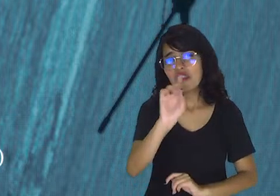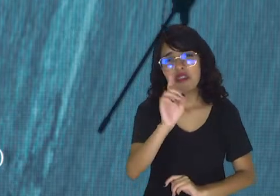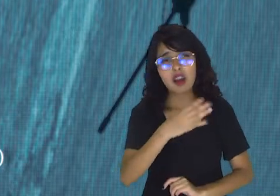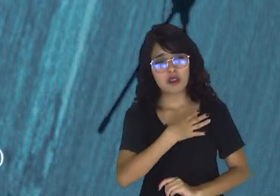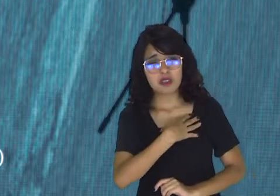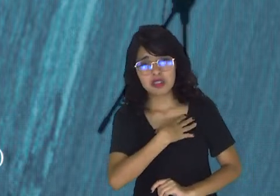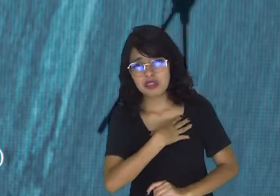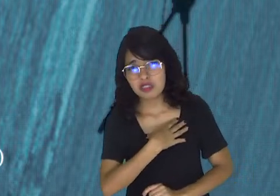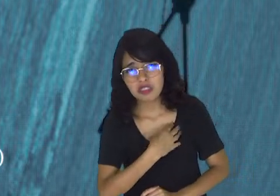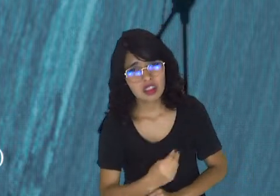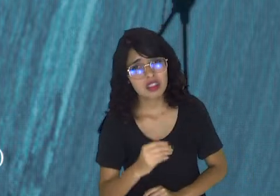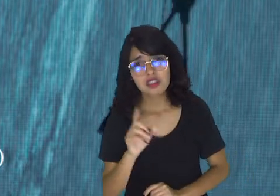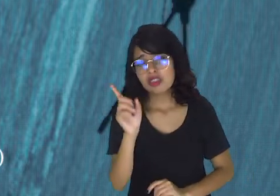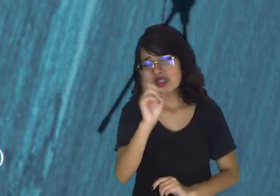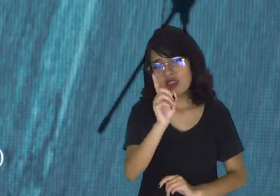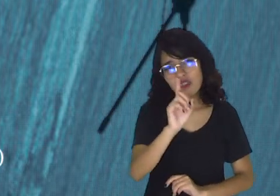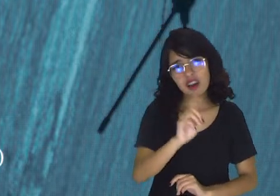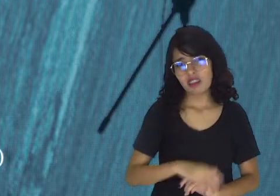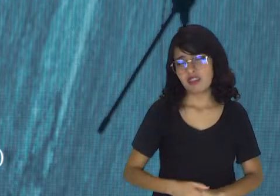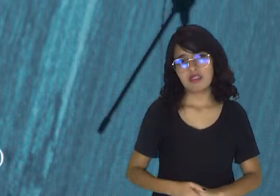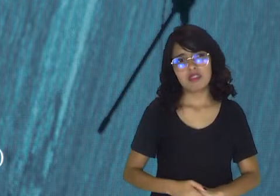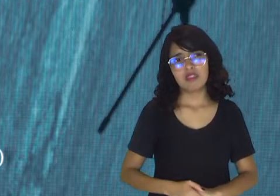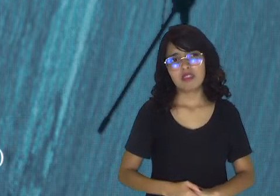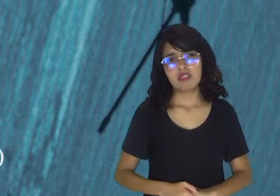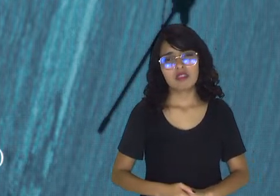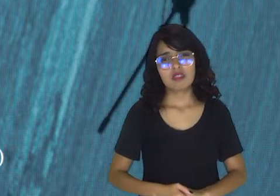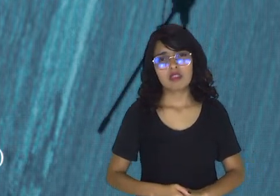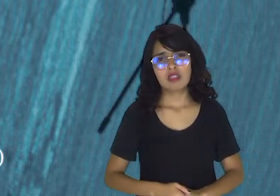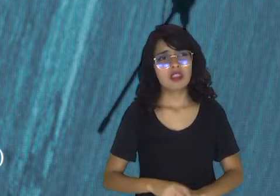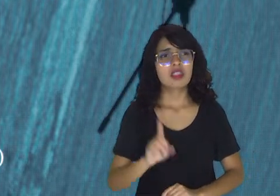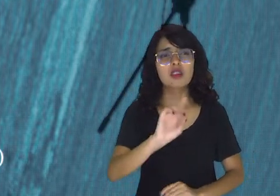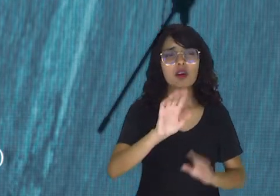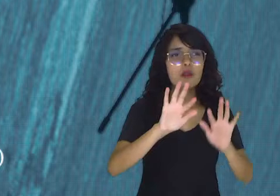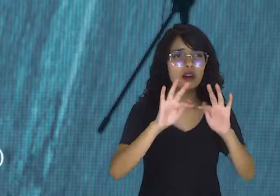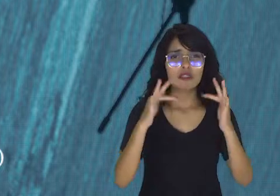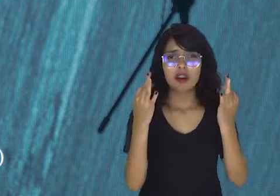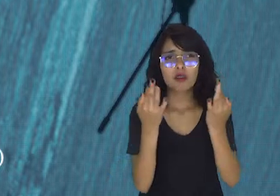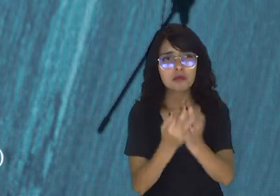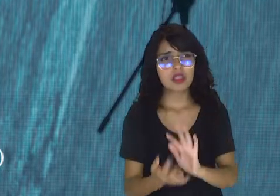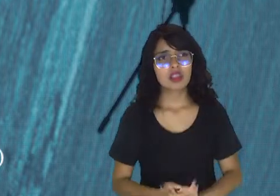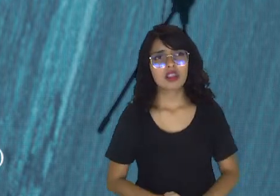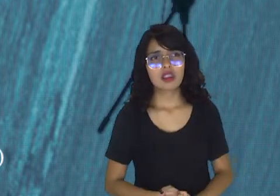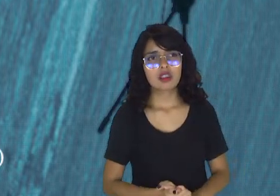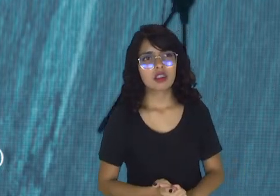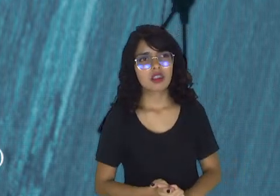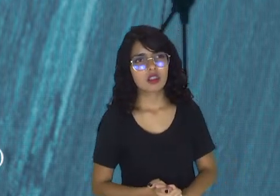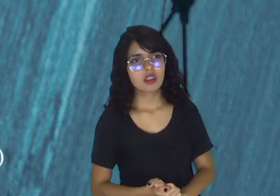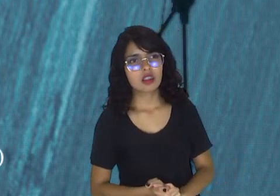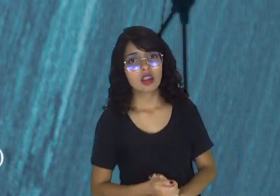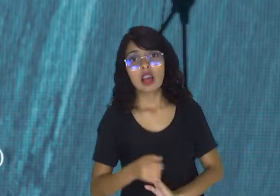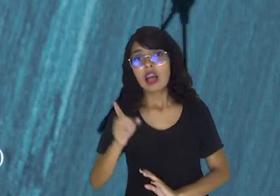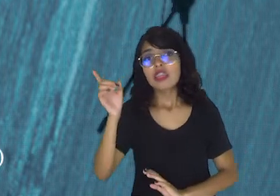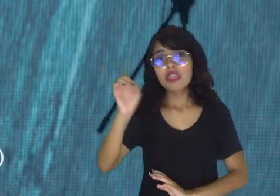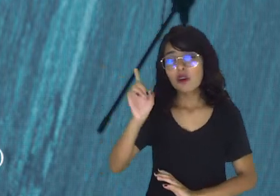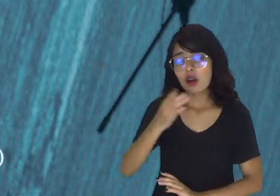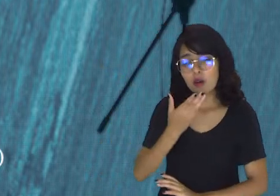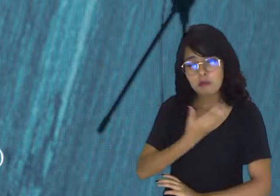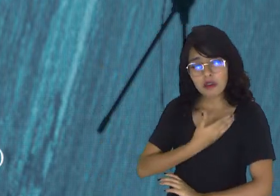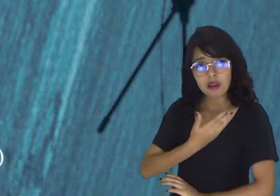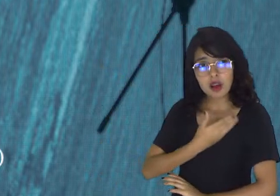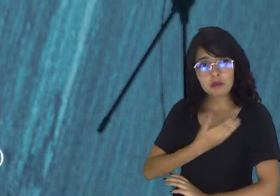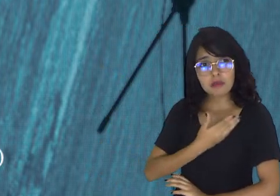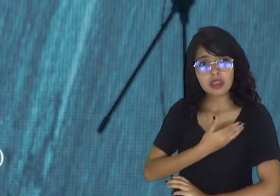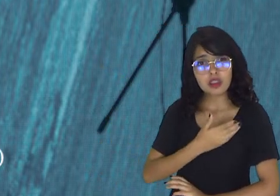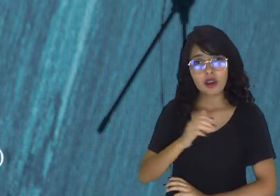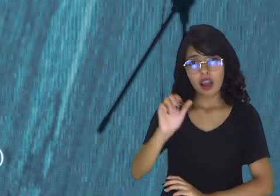amo tanto, não são minhas noras, não é o meu amigo Haroldo de tanta jornada, estava comigo